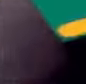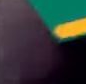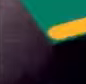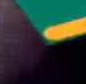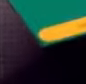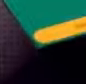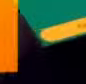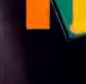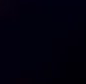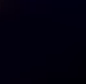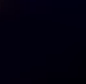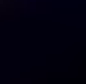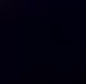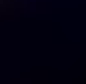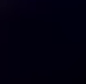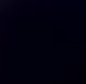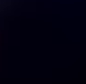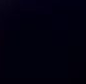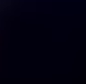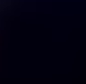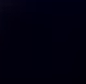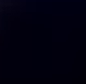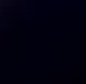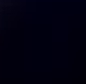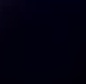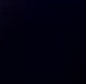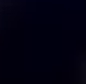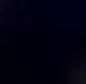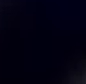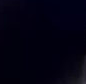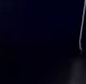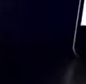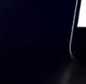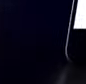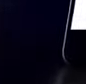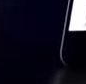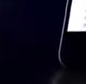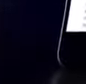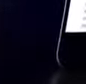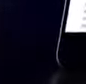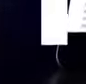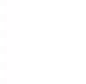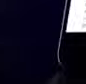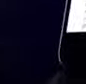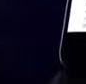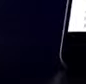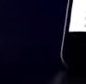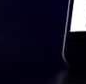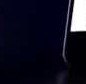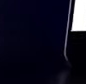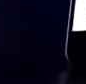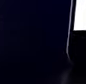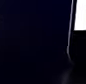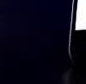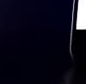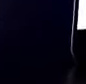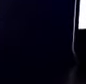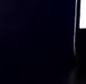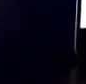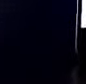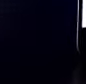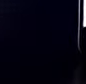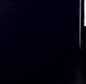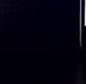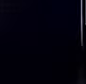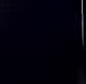França, economia e praticidade. O e-título está cheio de novas funções. Elas permitem que o usuário